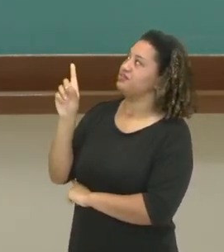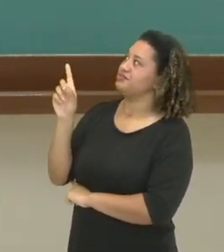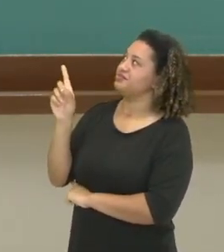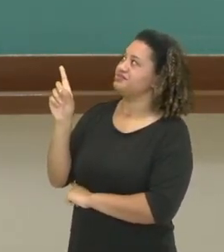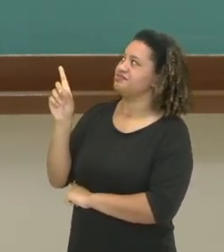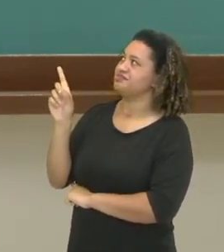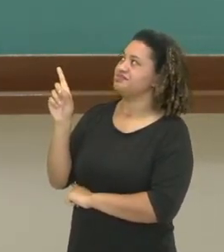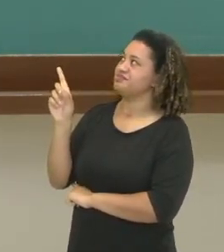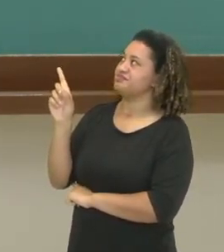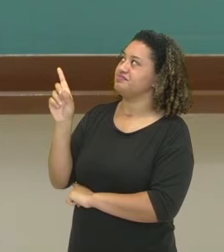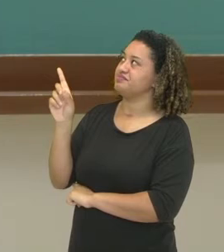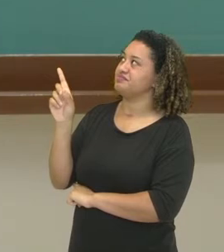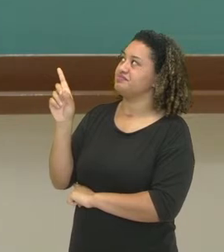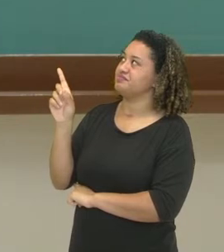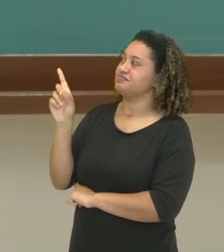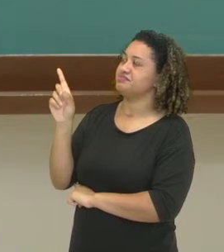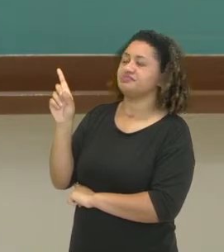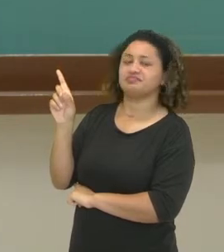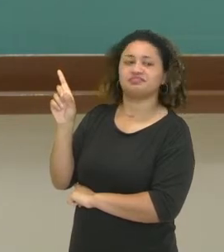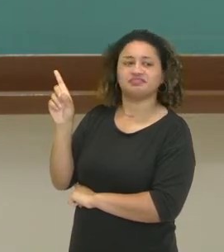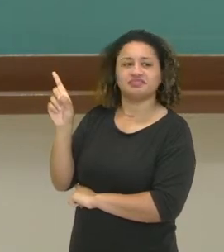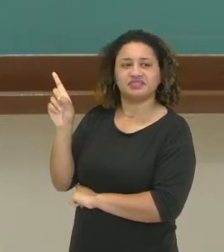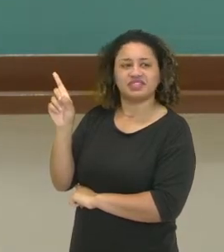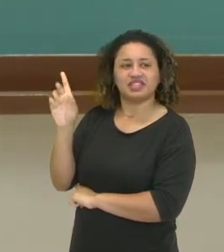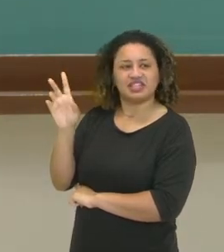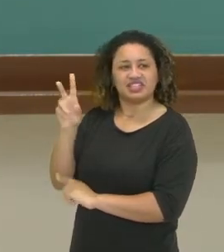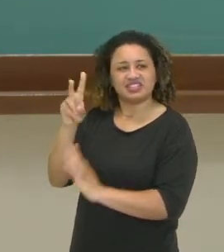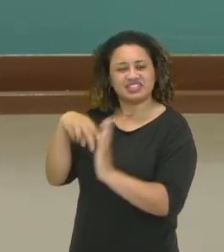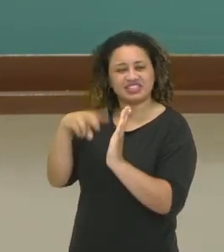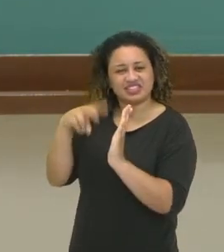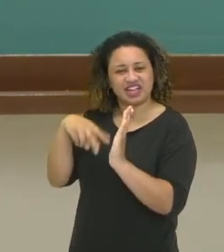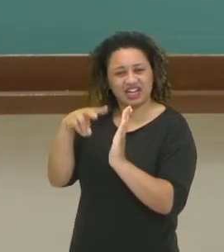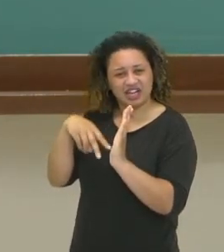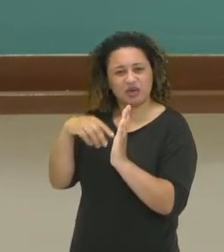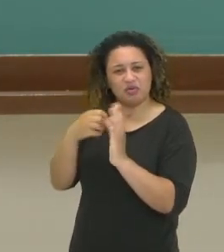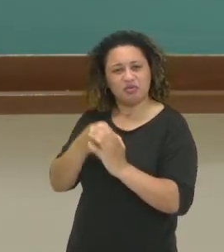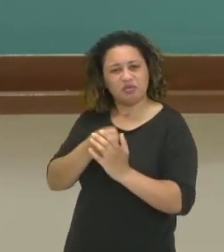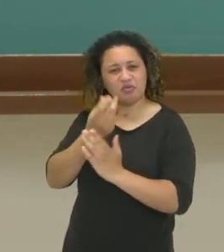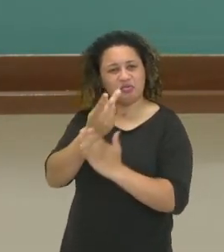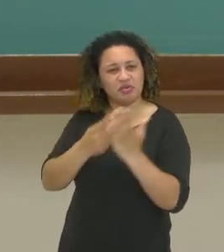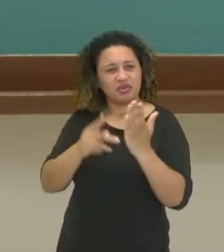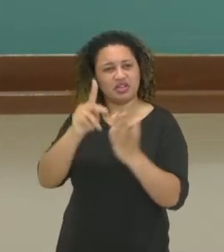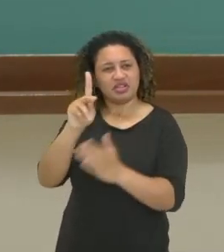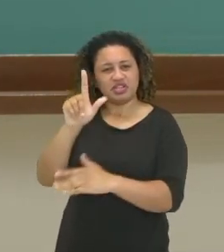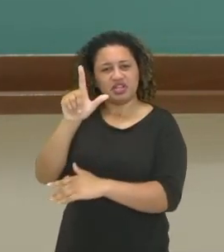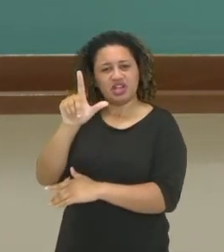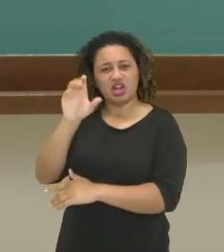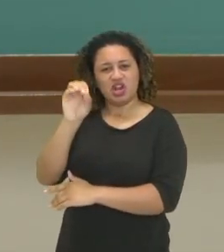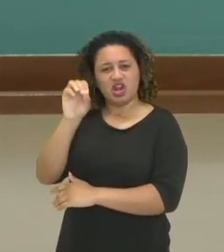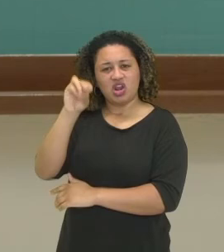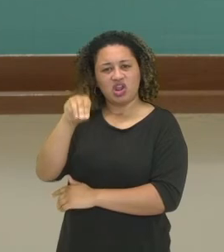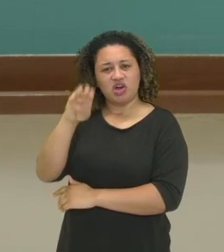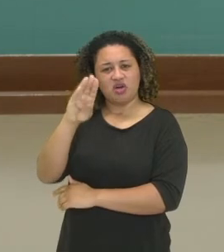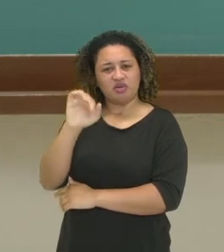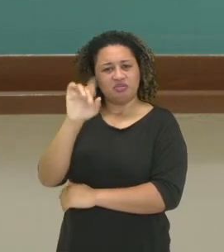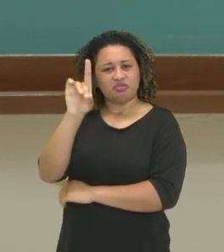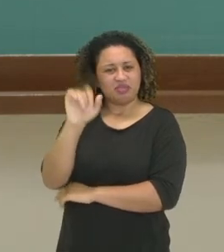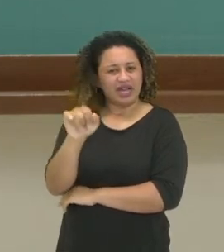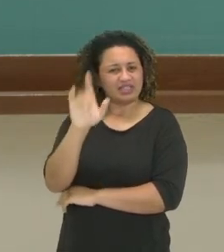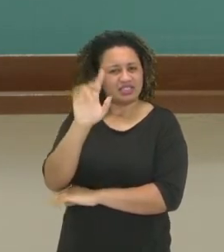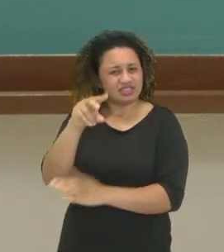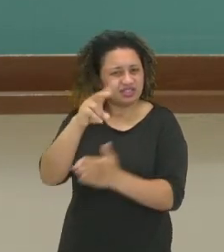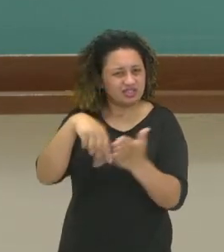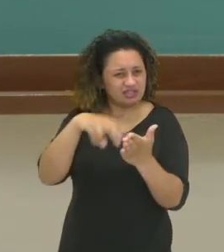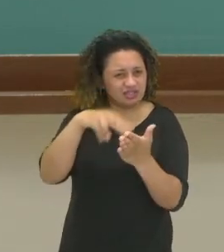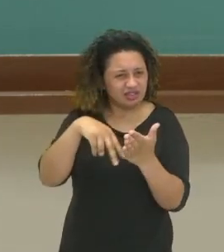uma poesia de lambada? O quê? Uma poesia de lombada, olha que legal.